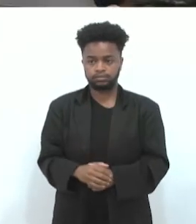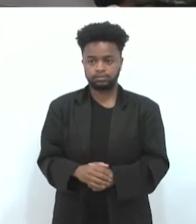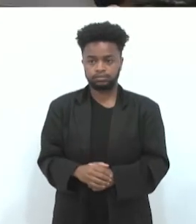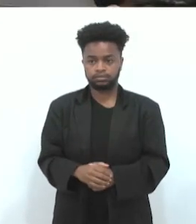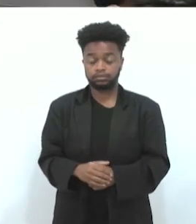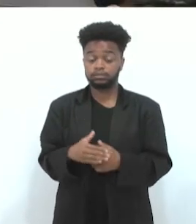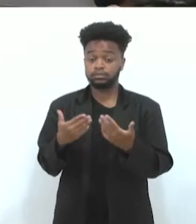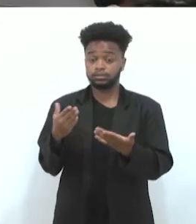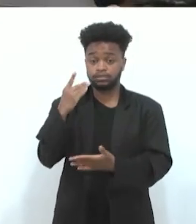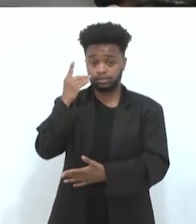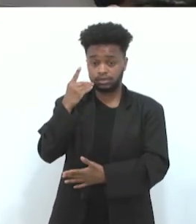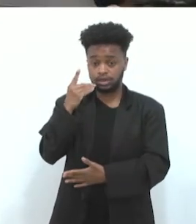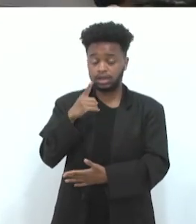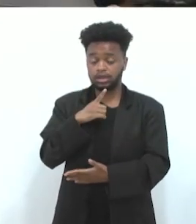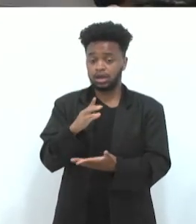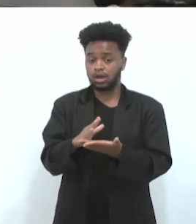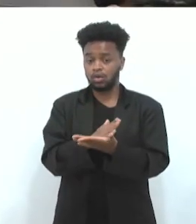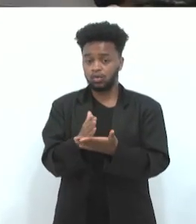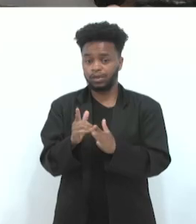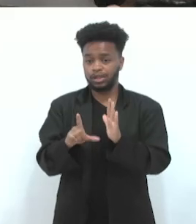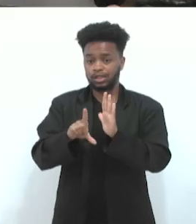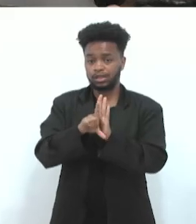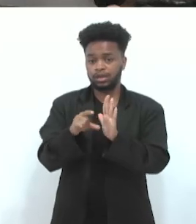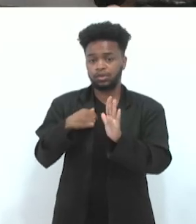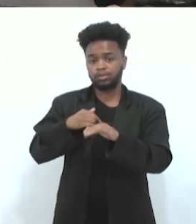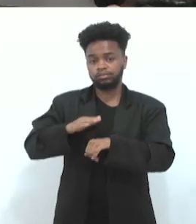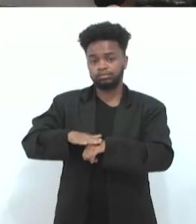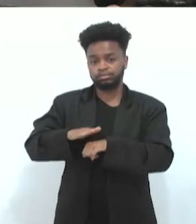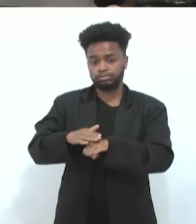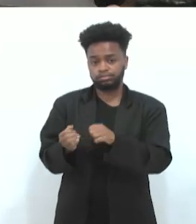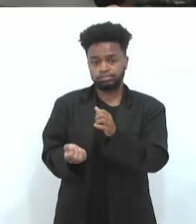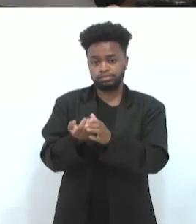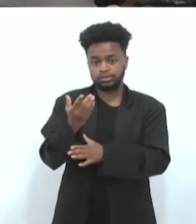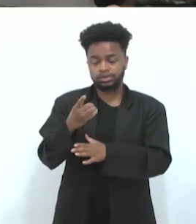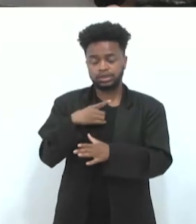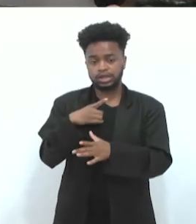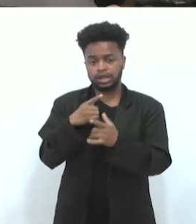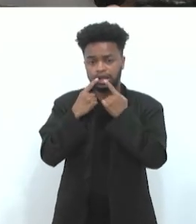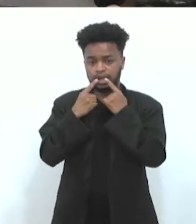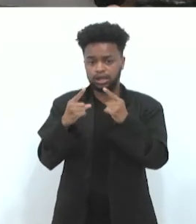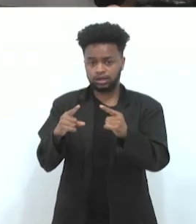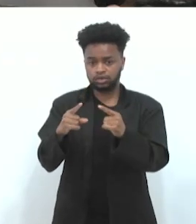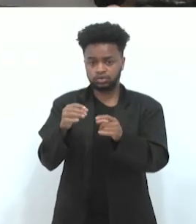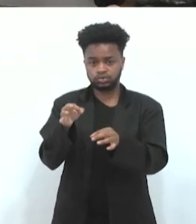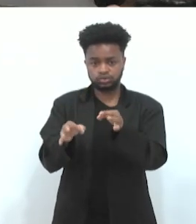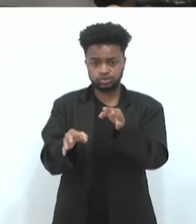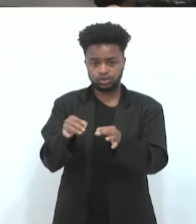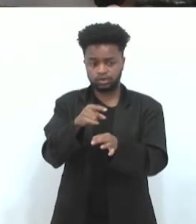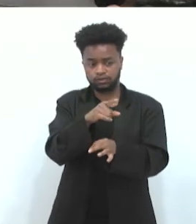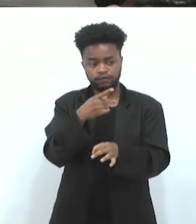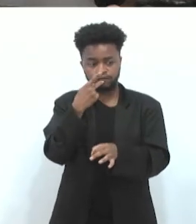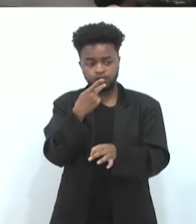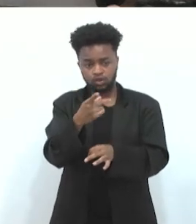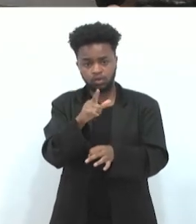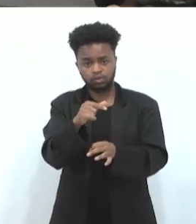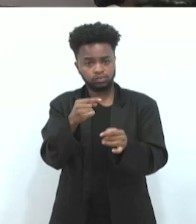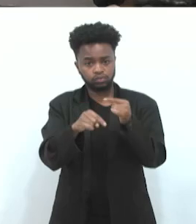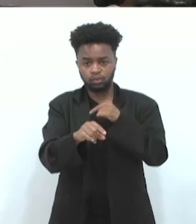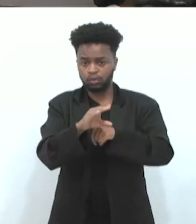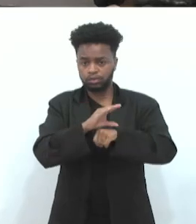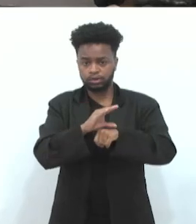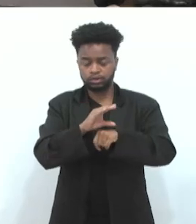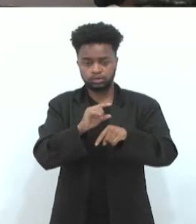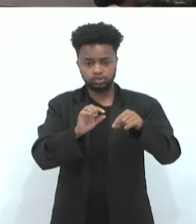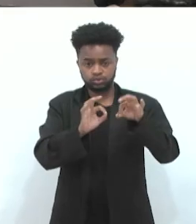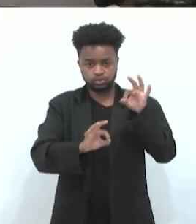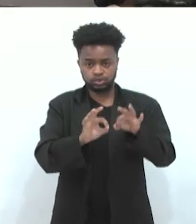algumas leis de minha autoria tiveram questionamento judicial e foram declaradas inconstitucionais. O deputado Luiz Paulo, outras tantas. A